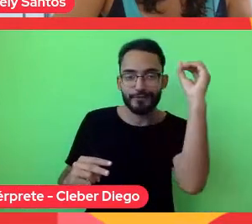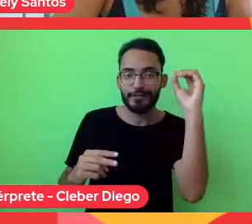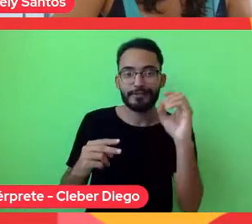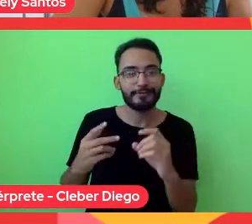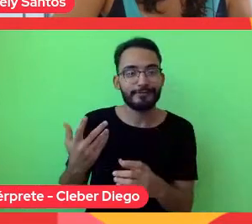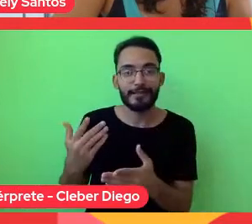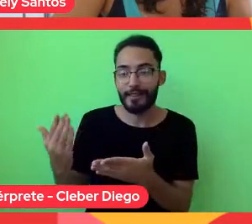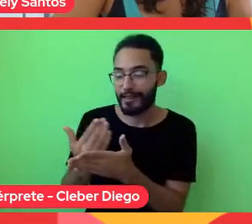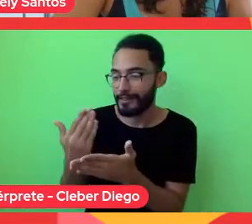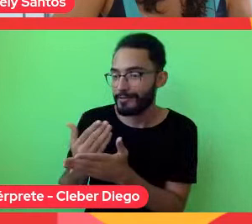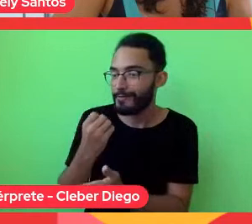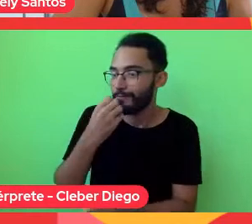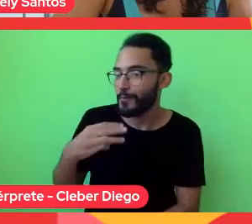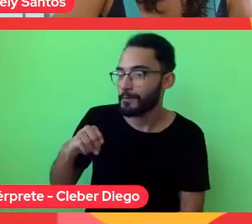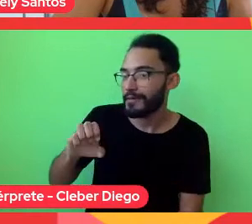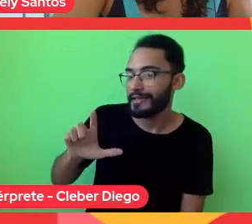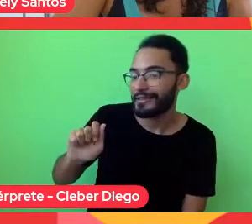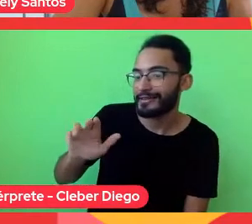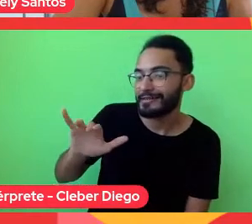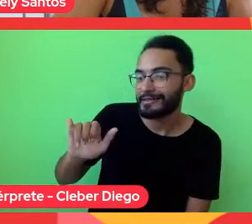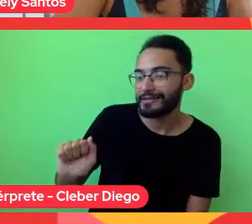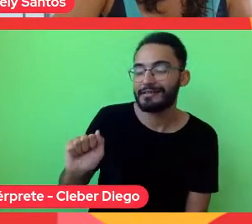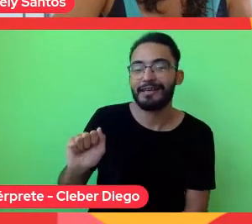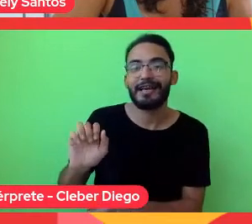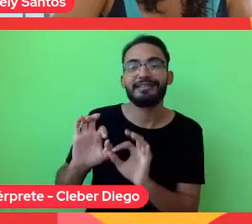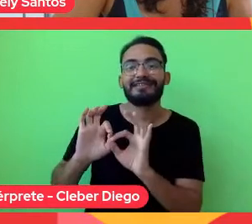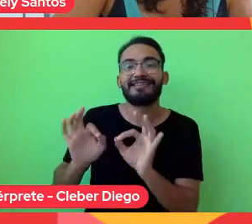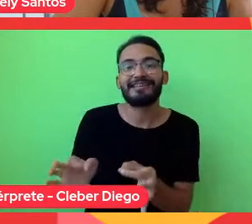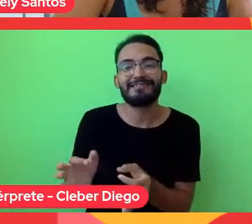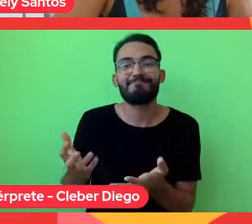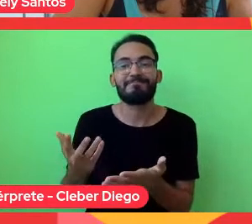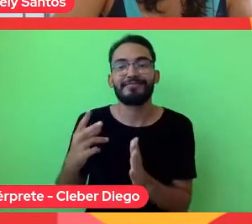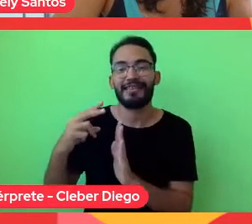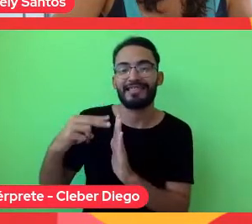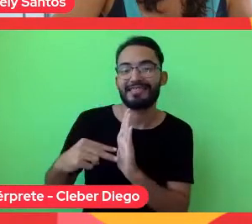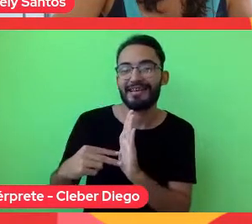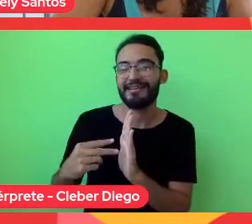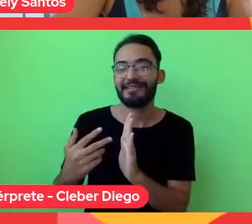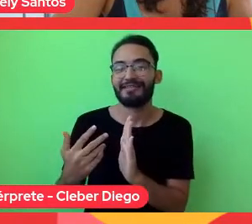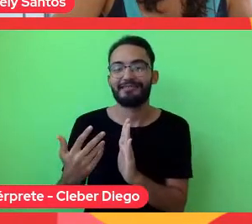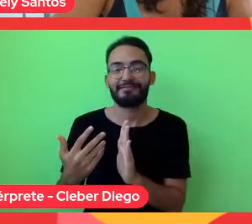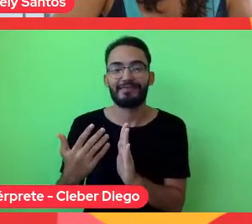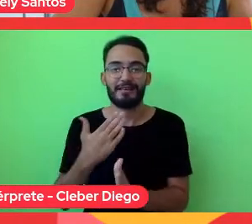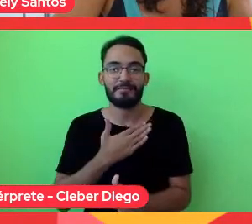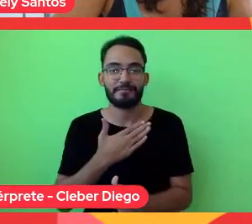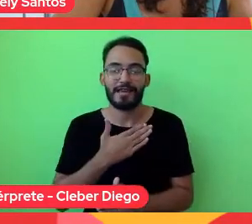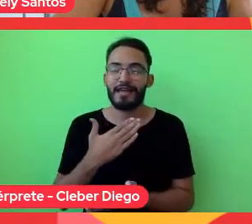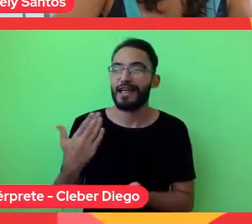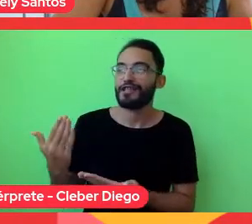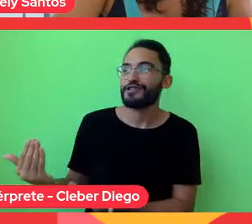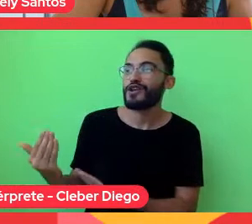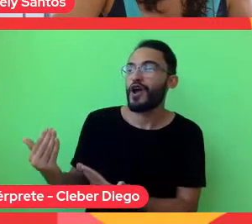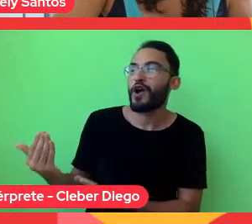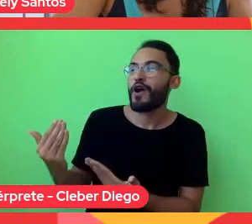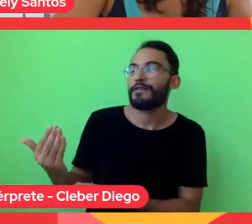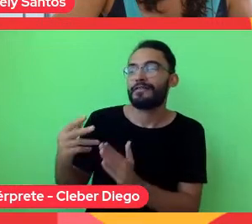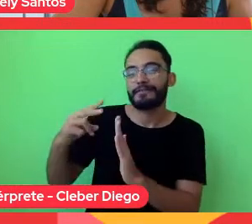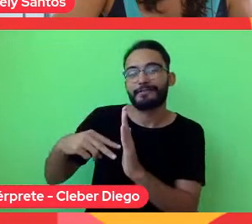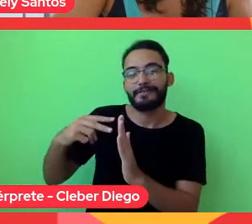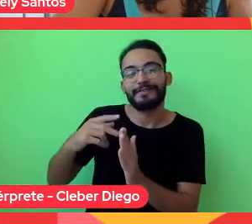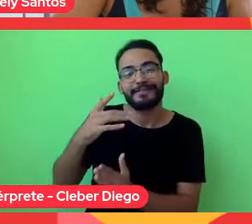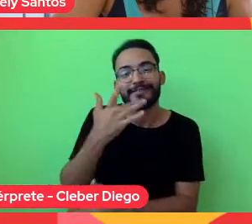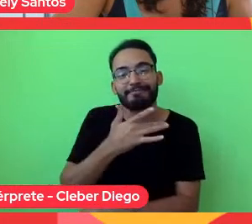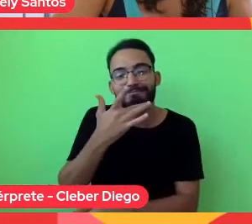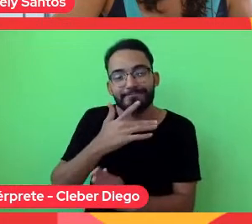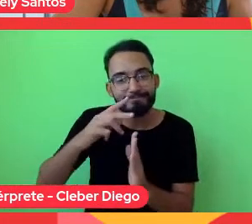esse livro, Melancia, era tão simples assim, na minha adolescência, uma leitura bem gostosa de se